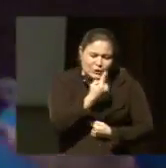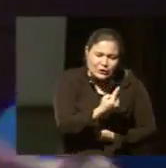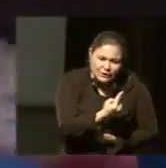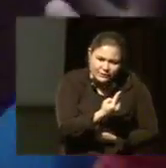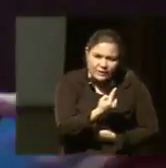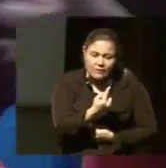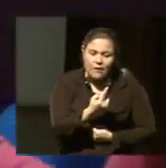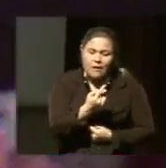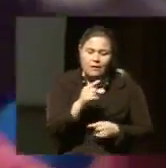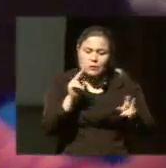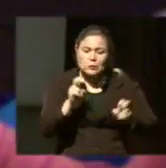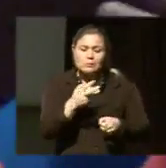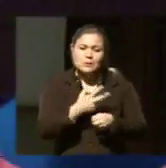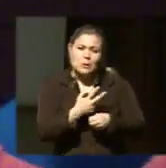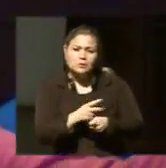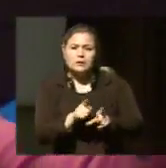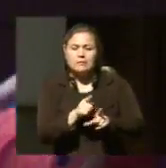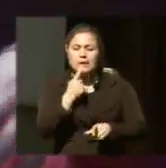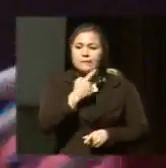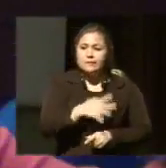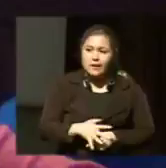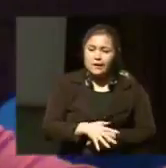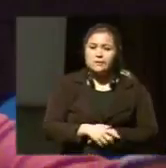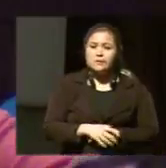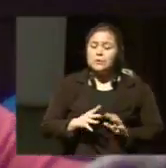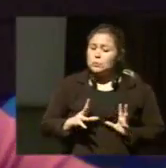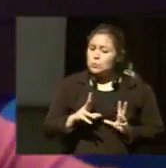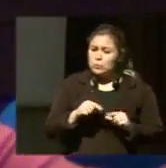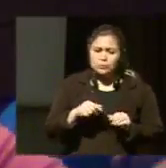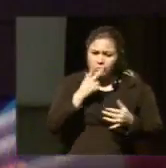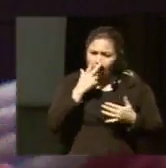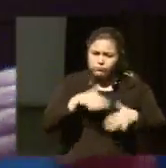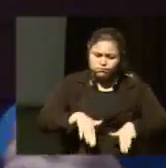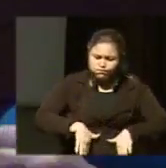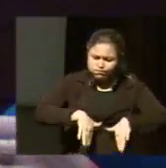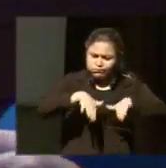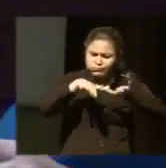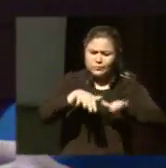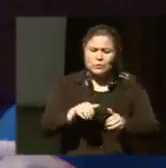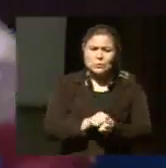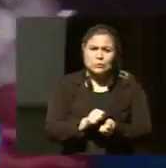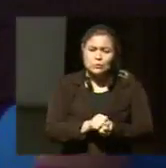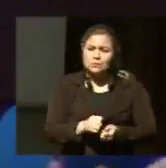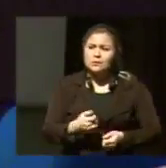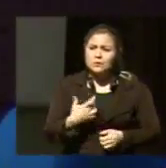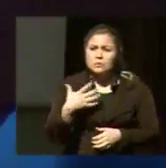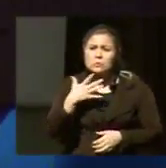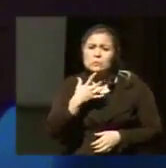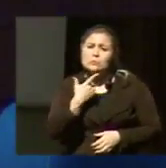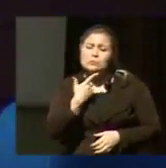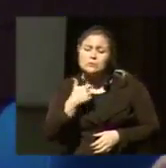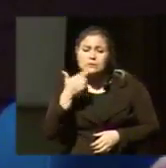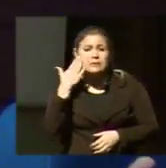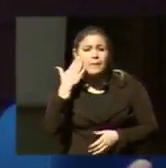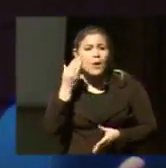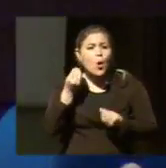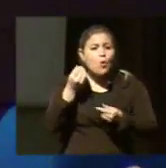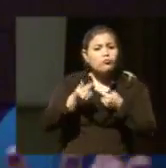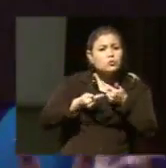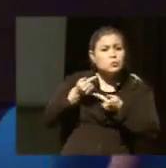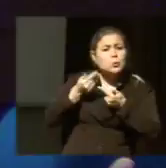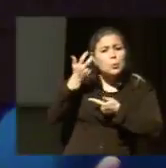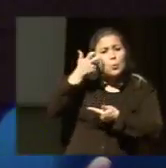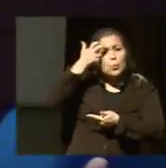a idosos e crianças e todo mundo criado junto, né? Eu gostaria de saber mais ou menos como funciona essa cultura